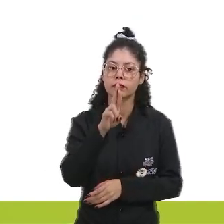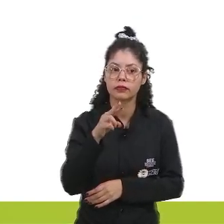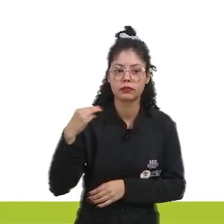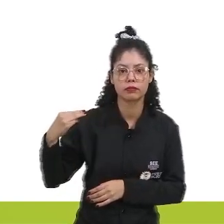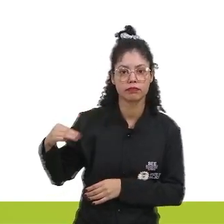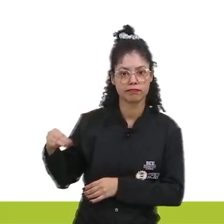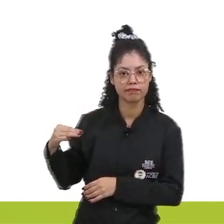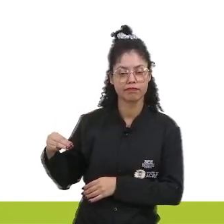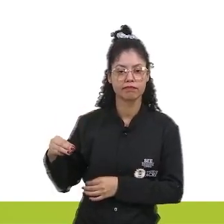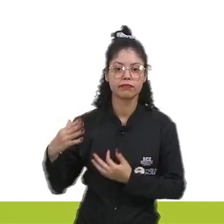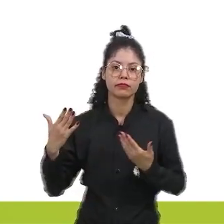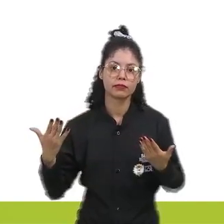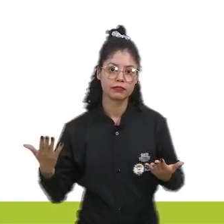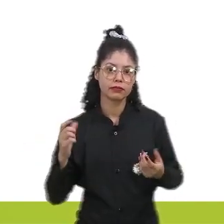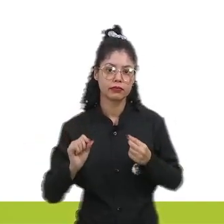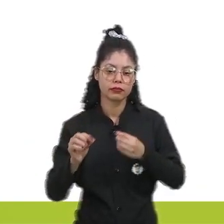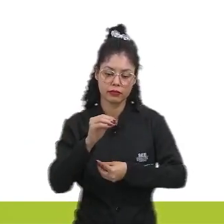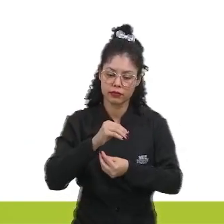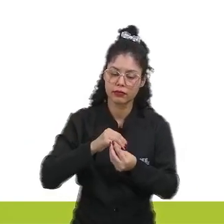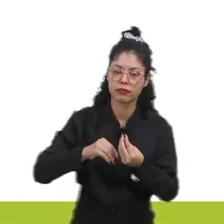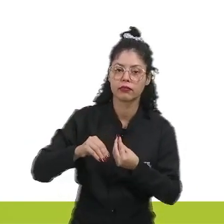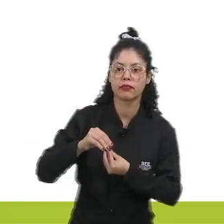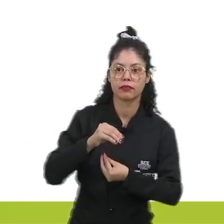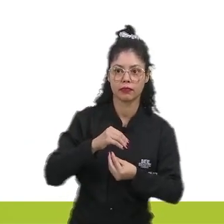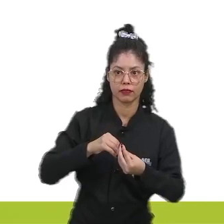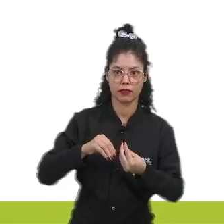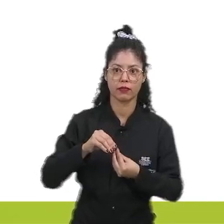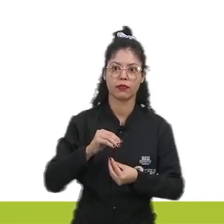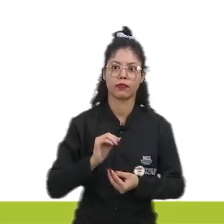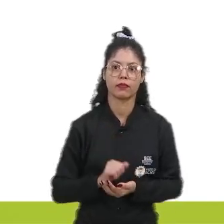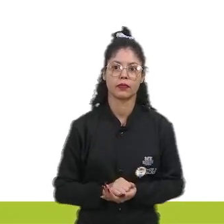matemático que envolve a